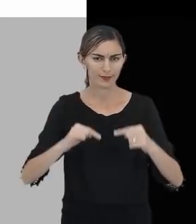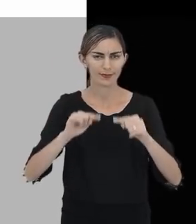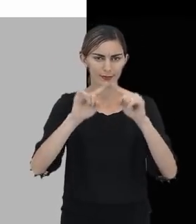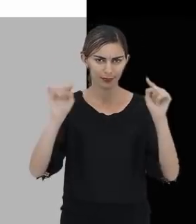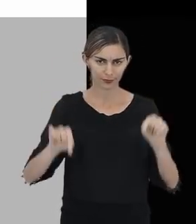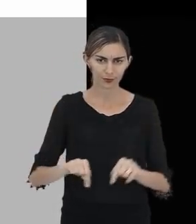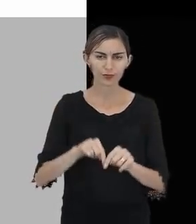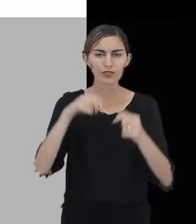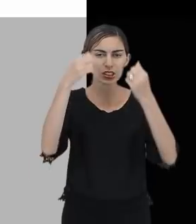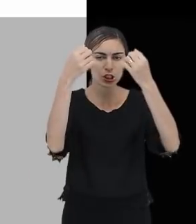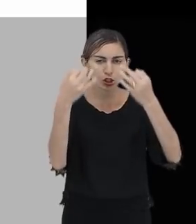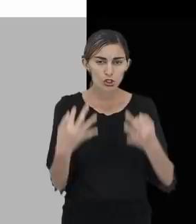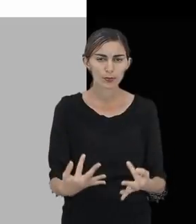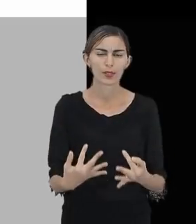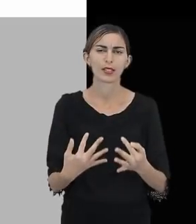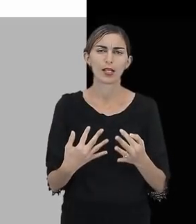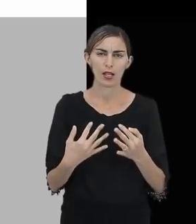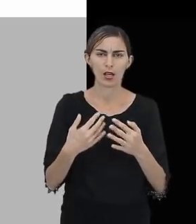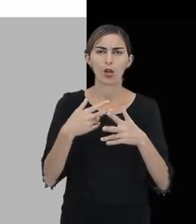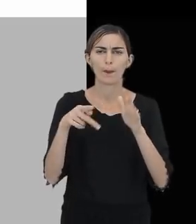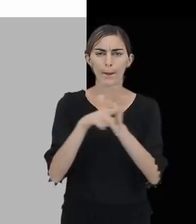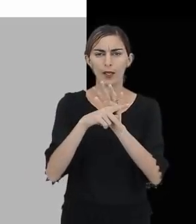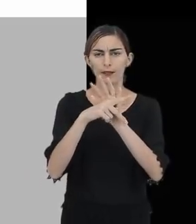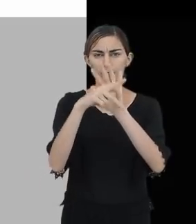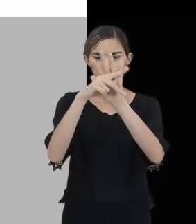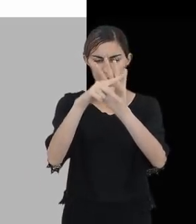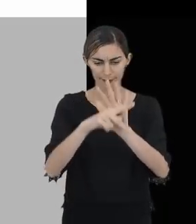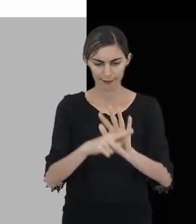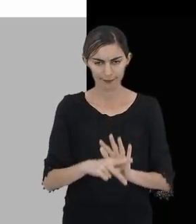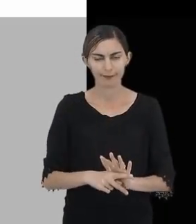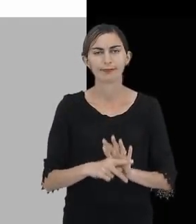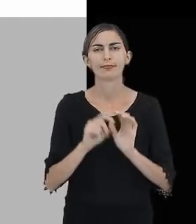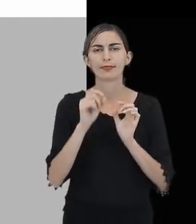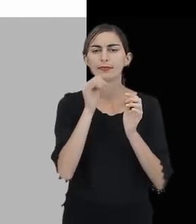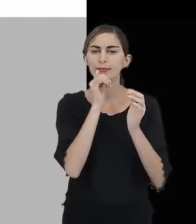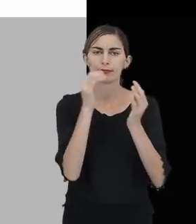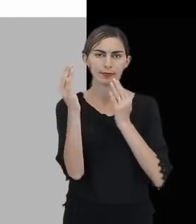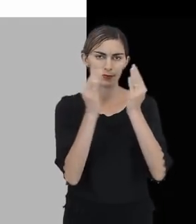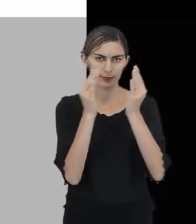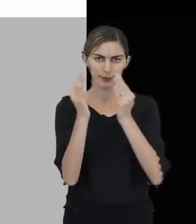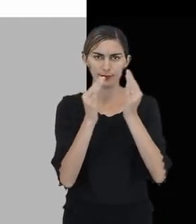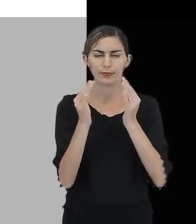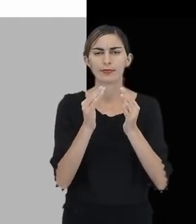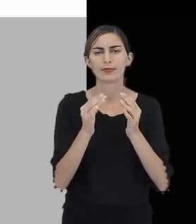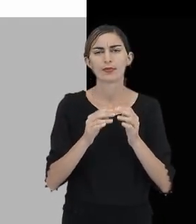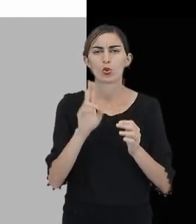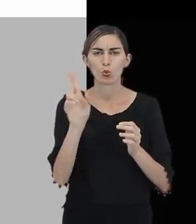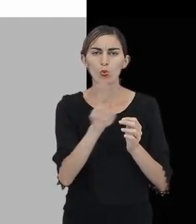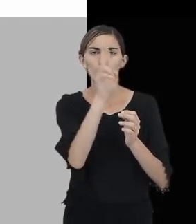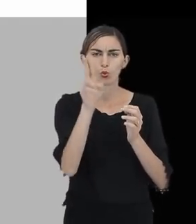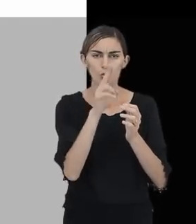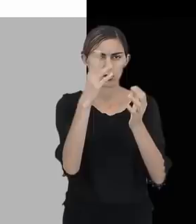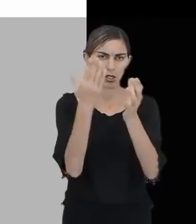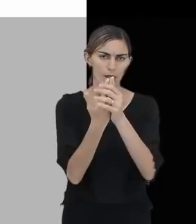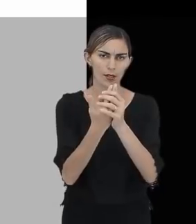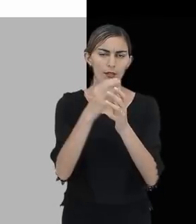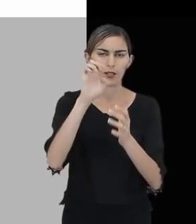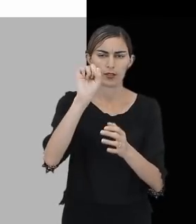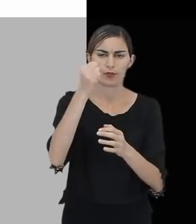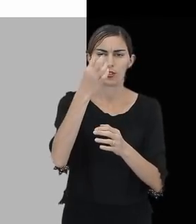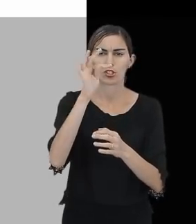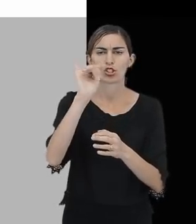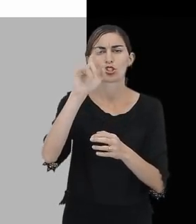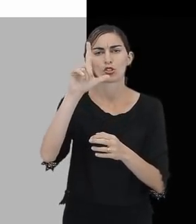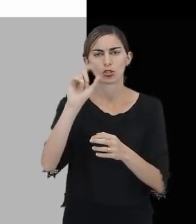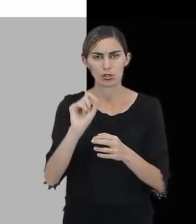os estilos e as propriedades. Então um exemplozinho aqui também da utilização desse arquivo de estilo. O nome